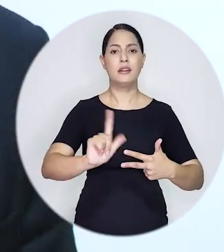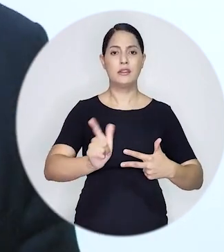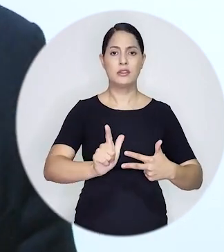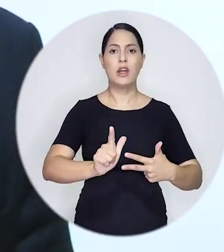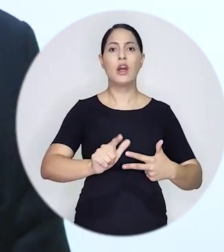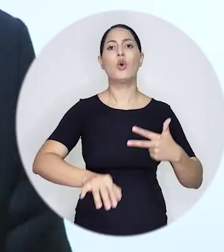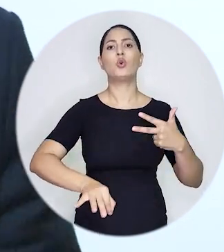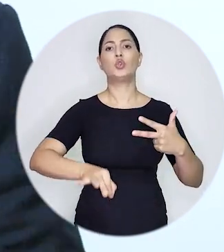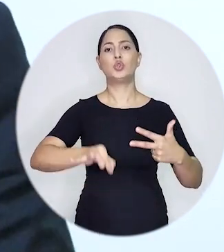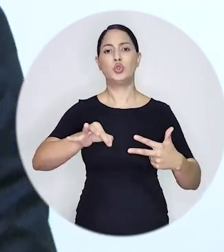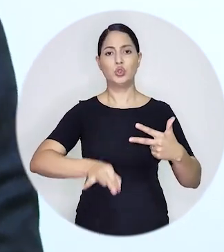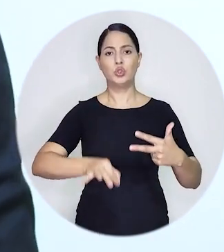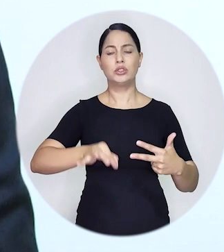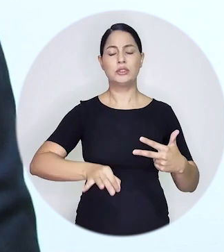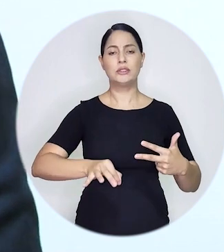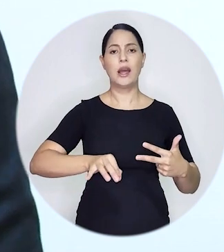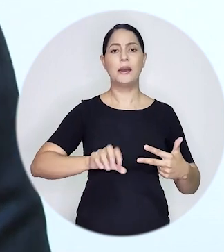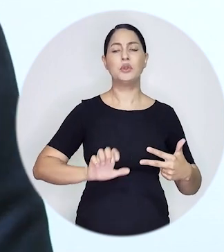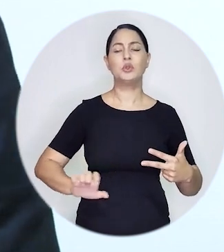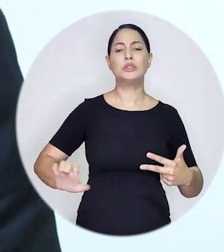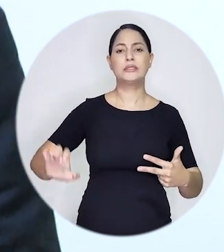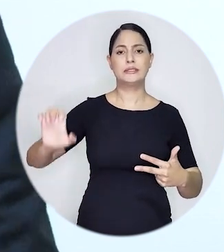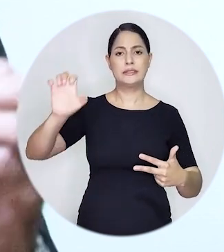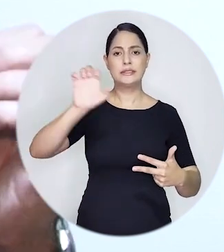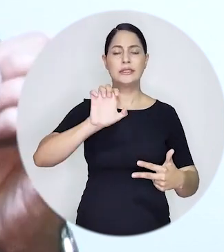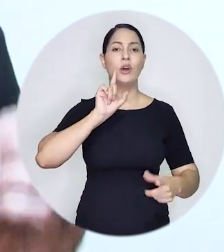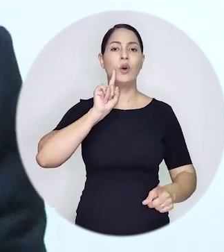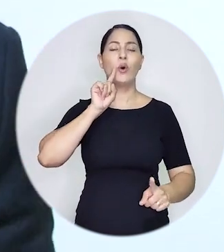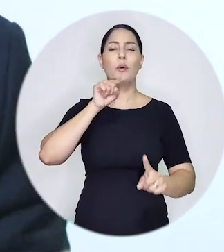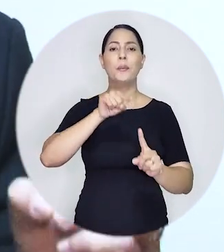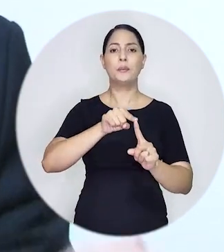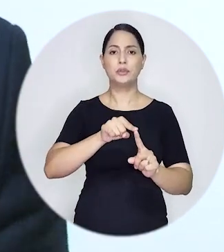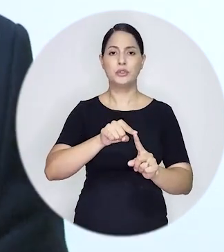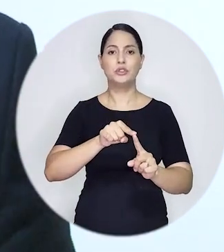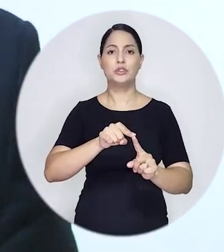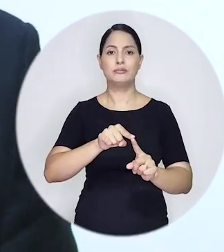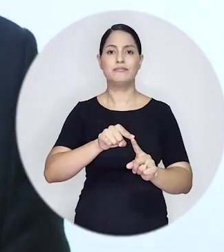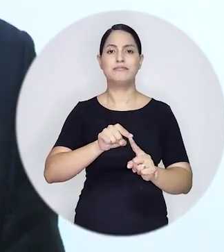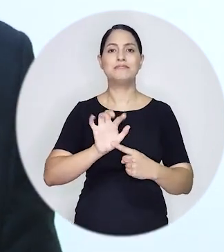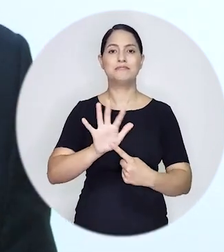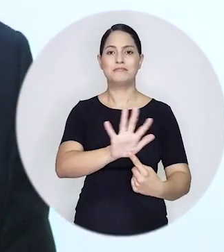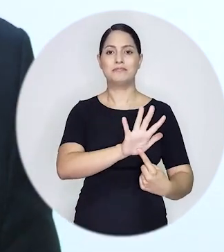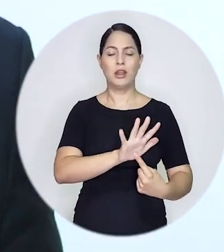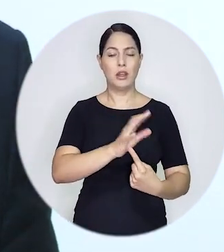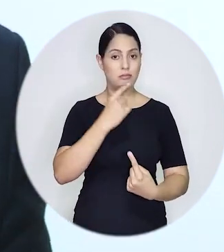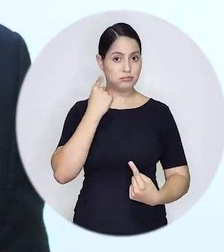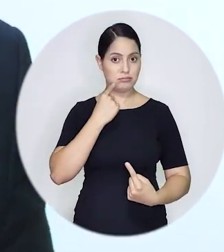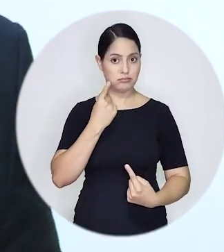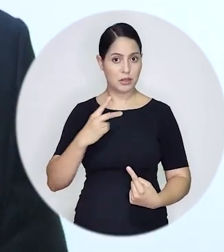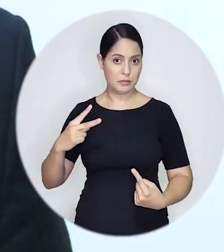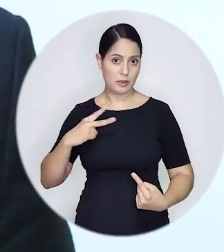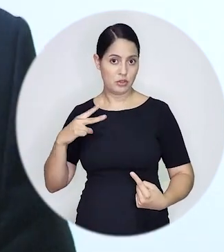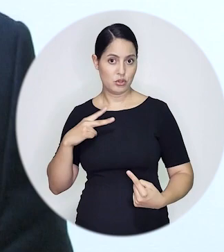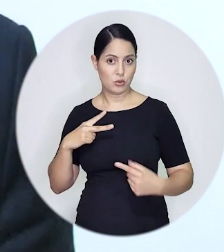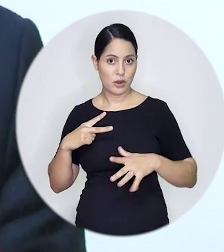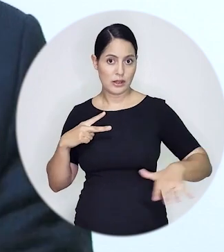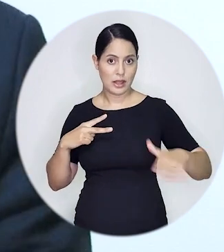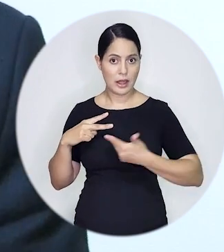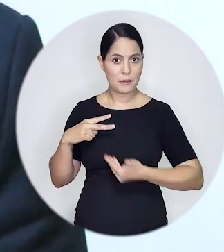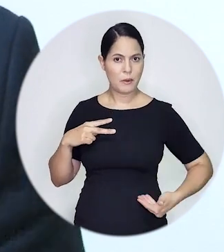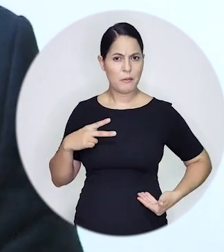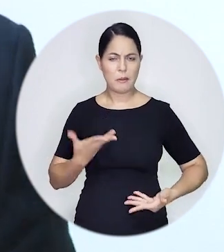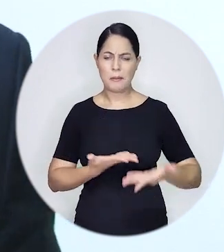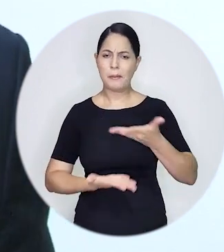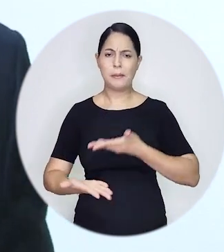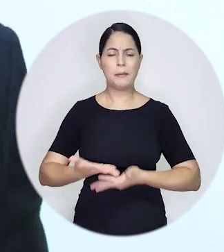Poder Legislativo Estadual, a cada Poder Judiciário, com o intuito justamente de demonstrar a importância da advocacia dativa e